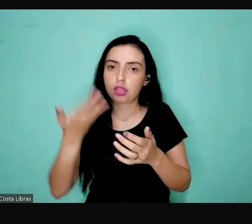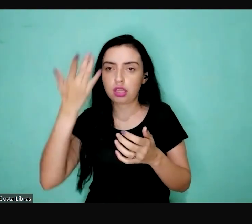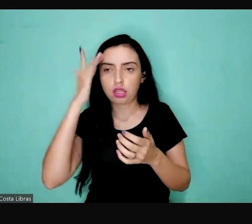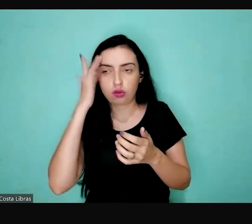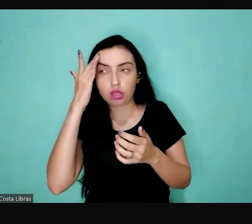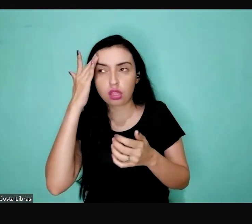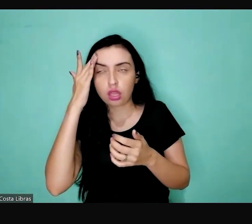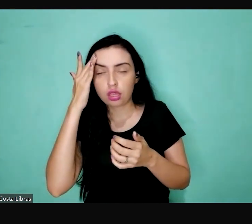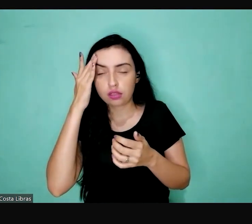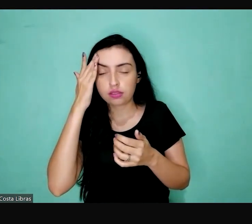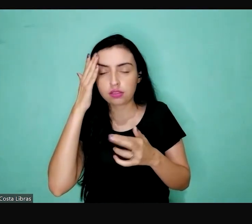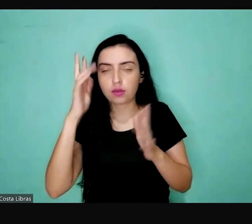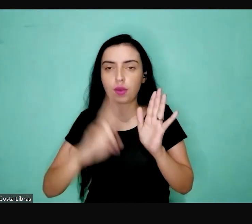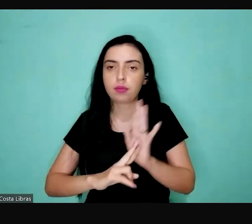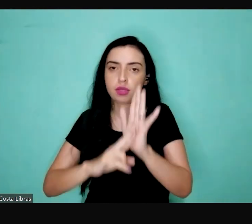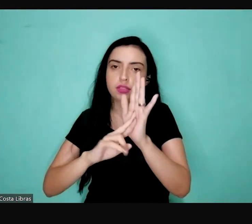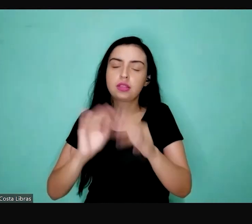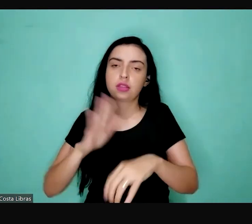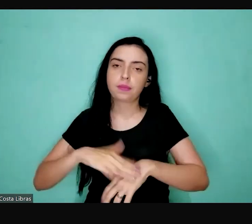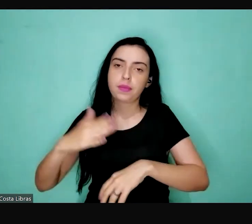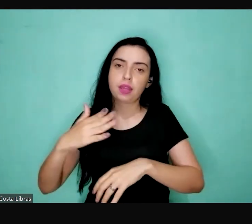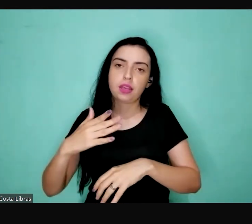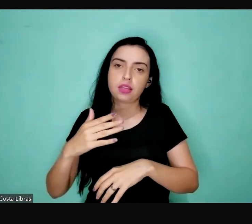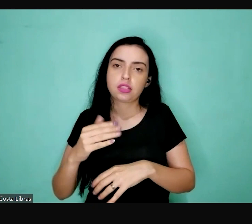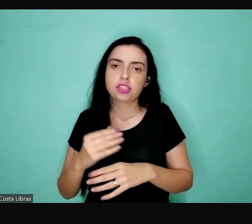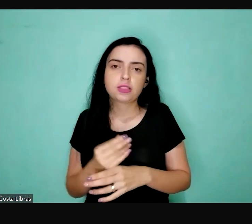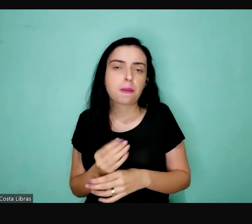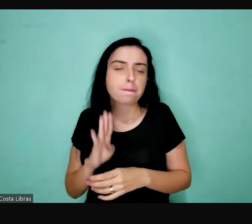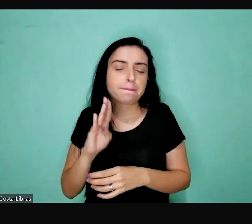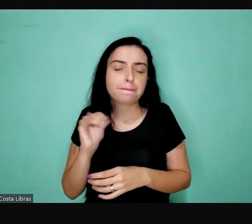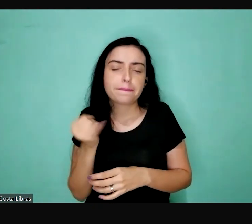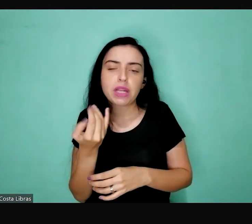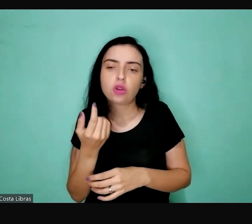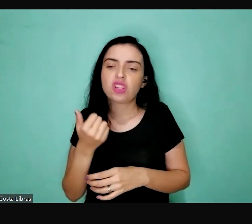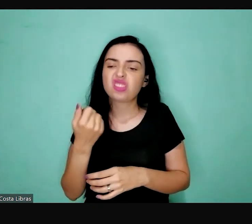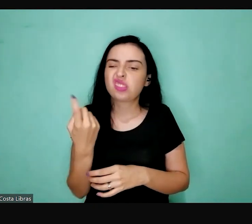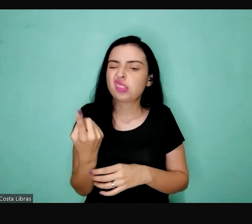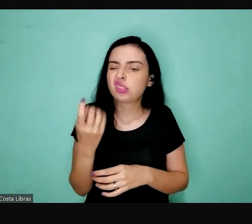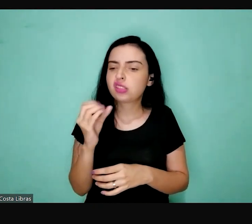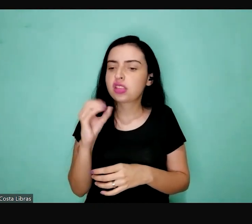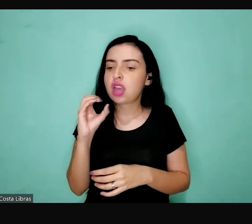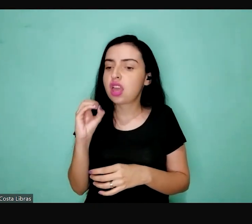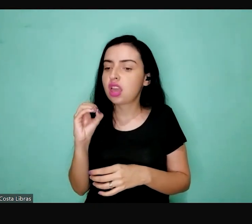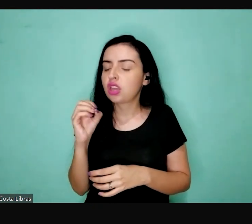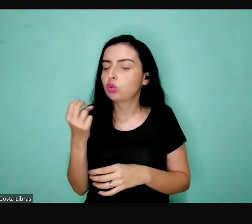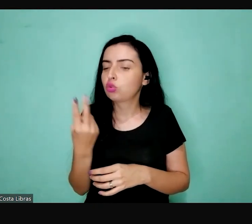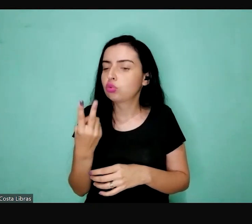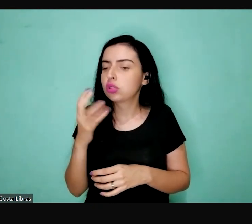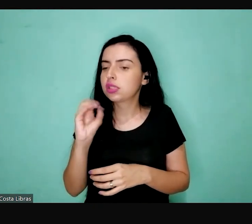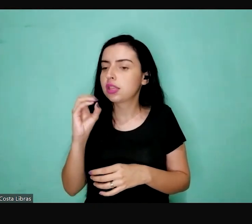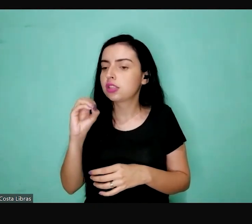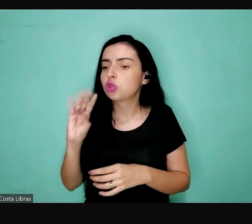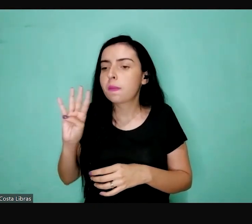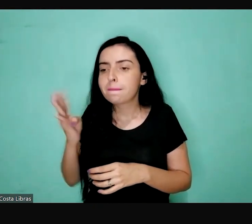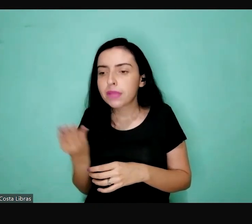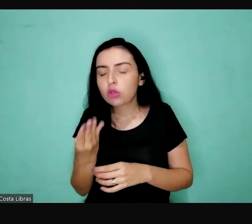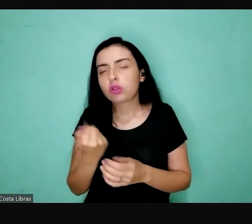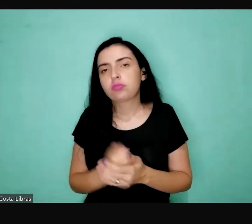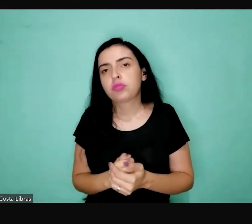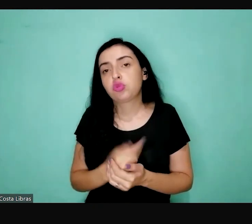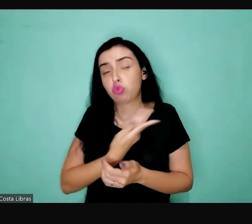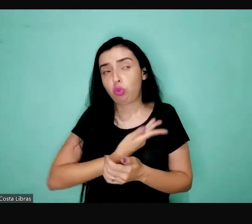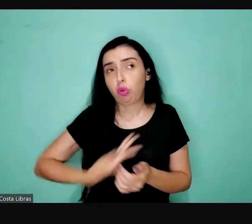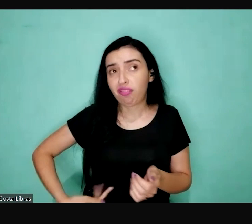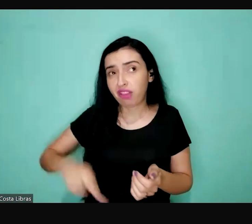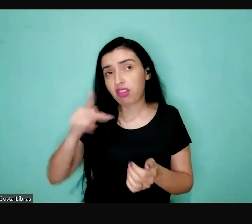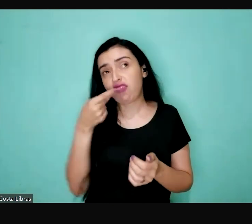ela representava mais de, bilhões, mais de 100, 200 bilhões. O governo dizia 400, mas não sei se chegava a tanto,